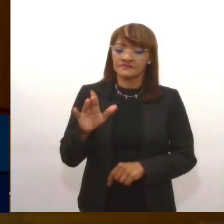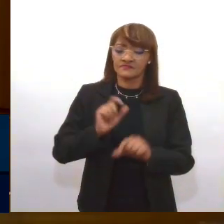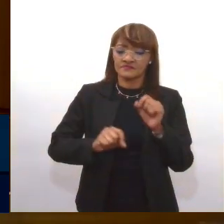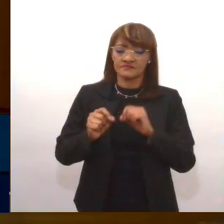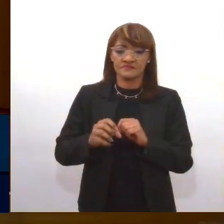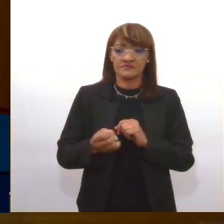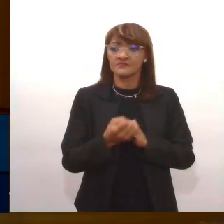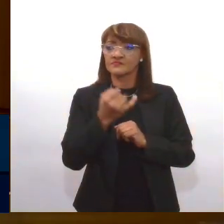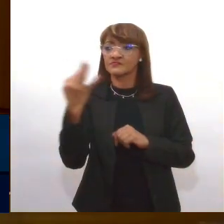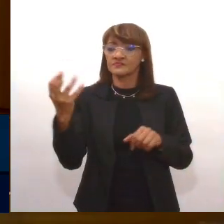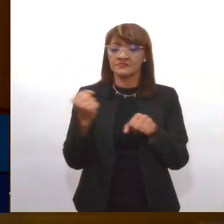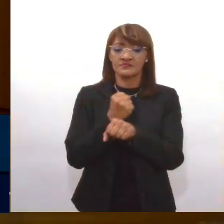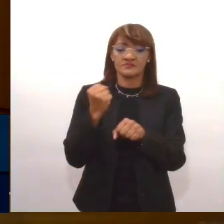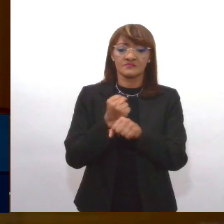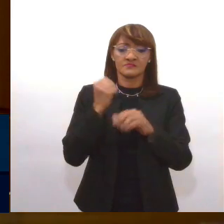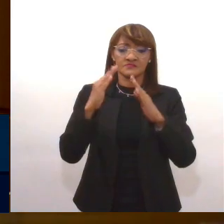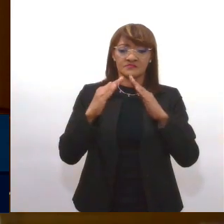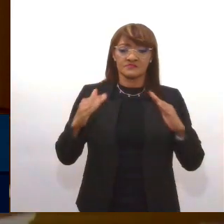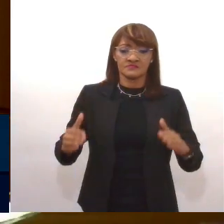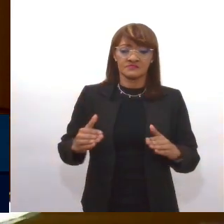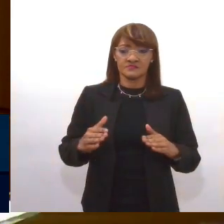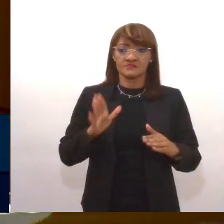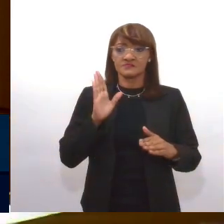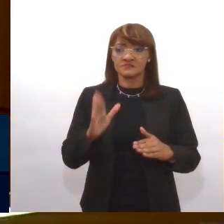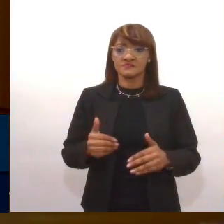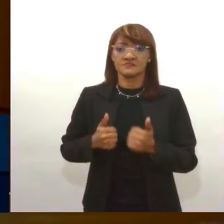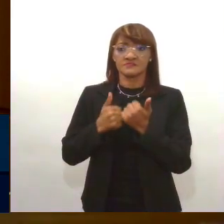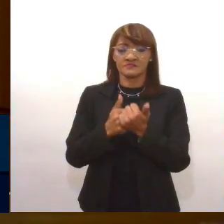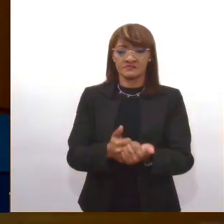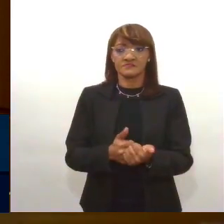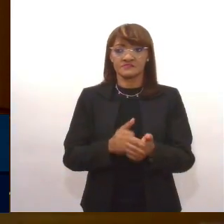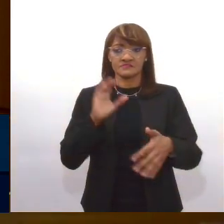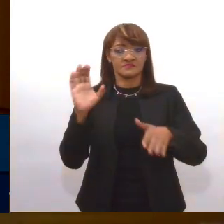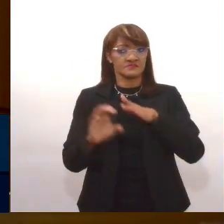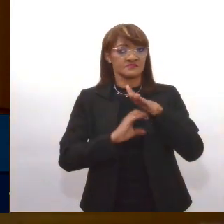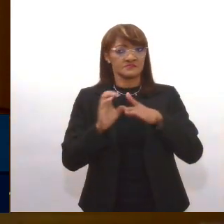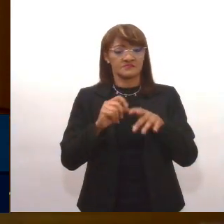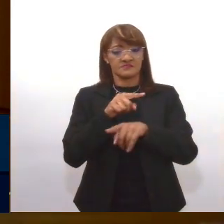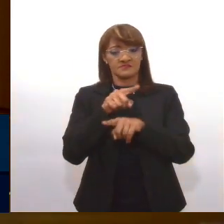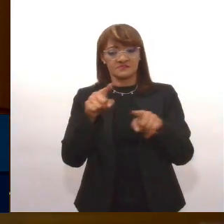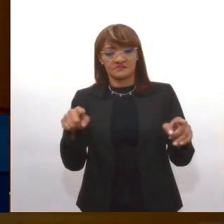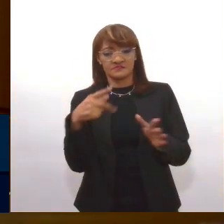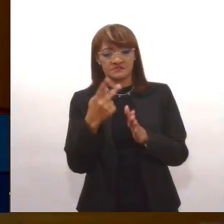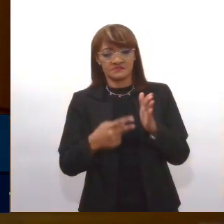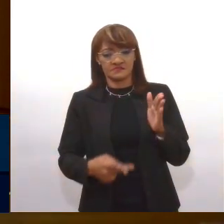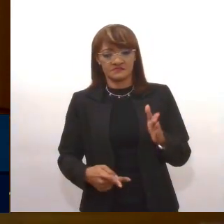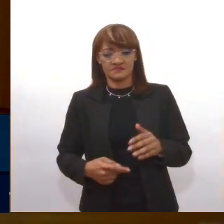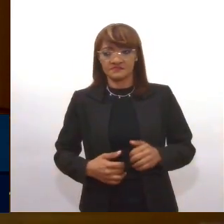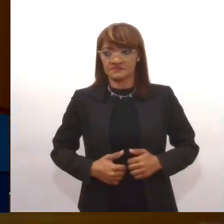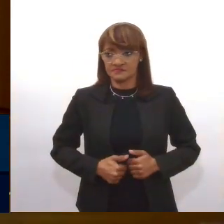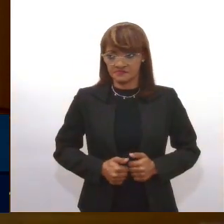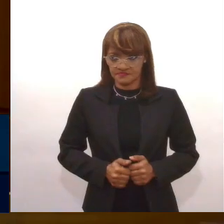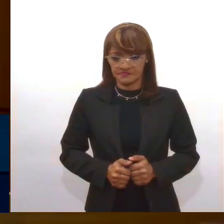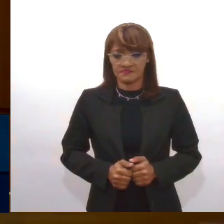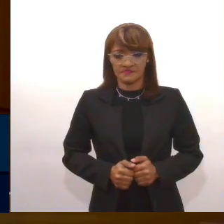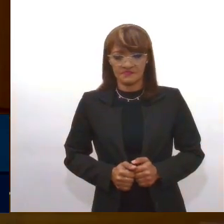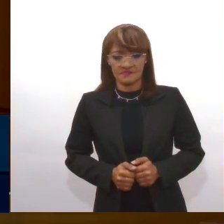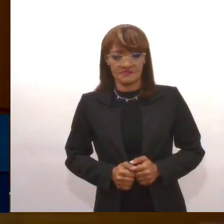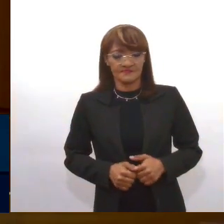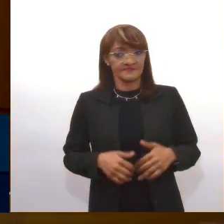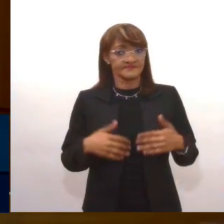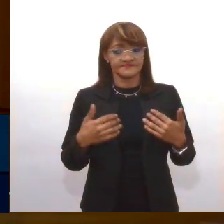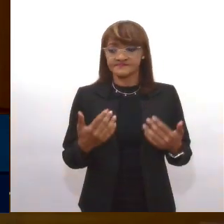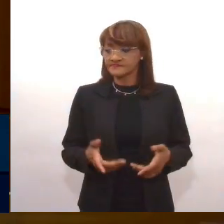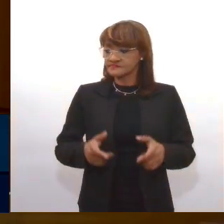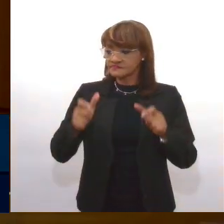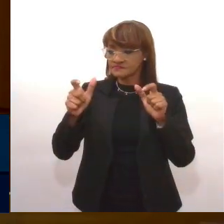construtoras e seus projetos né dos grandes condomínios Essa região é caracterizada